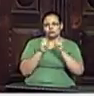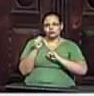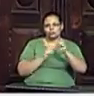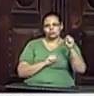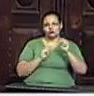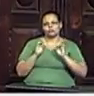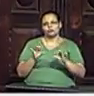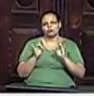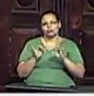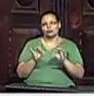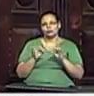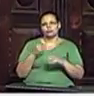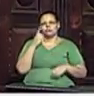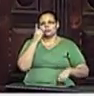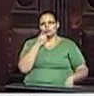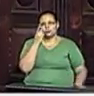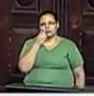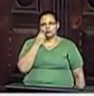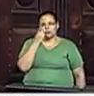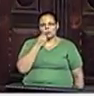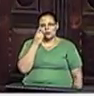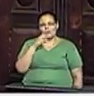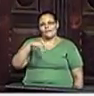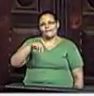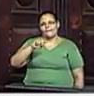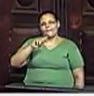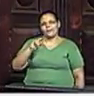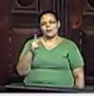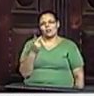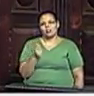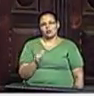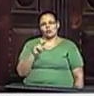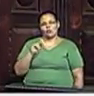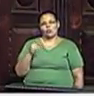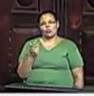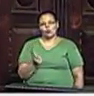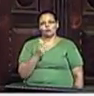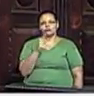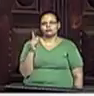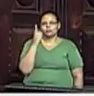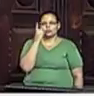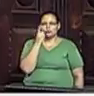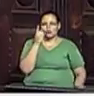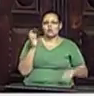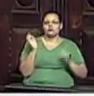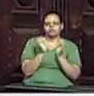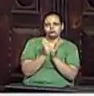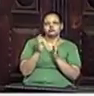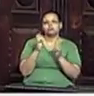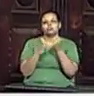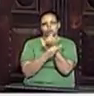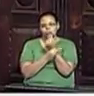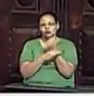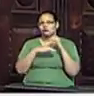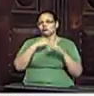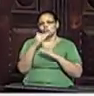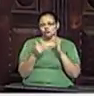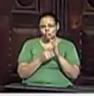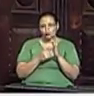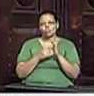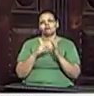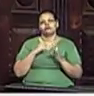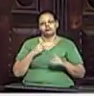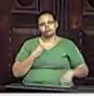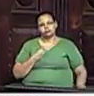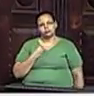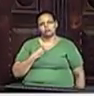e também com os deputada Marta Rocha e os demais deputados da Comissão de Segurança. Tenho certeza que de todos os parlamentares dessa casa